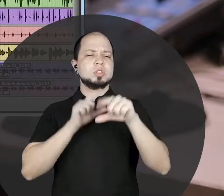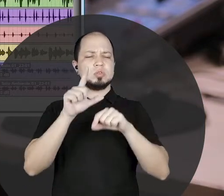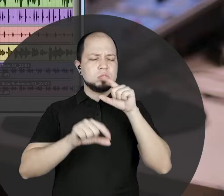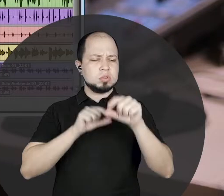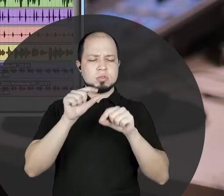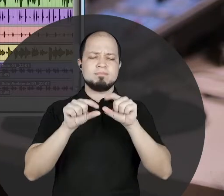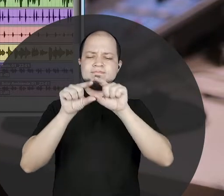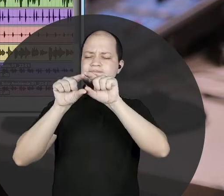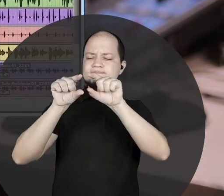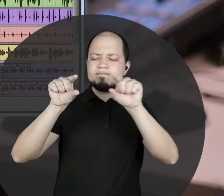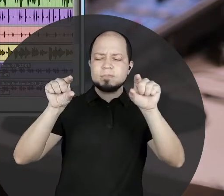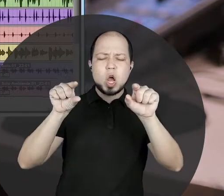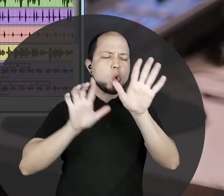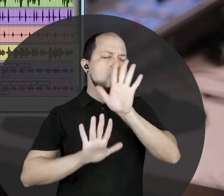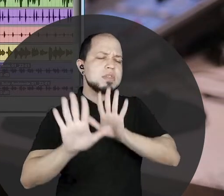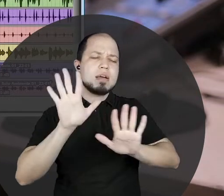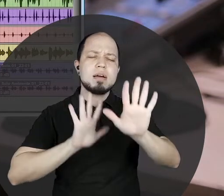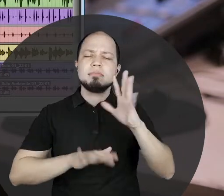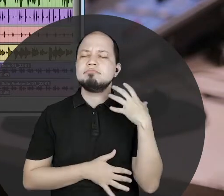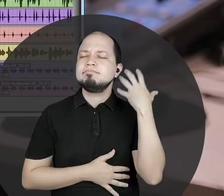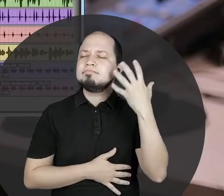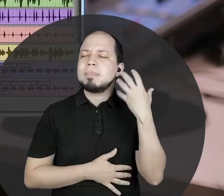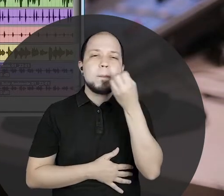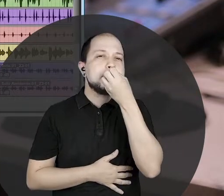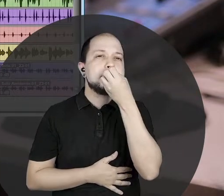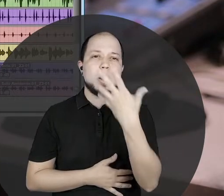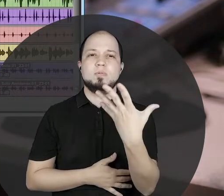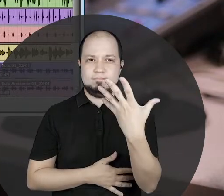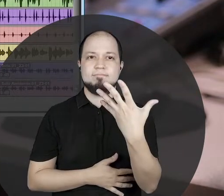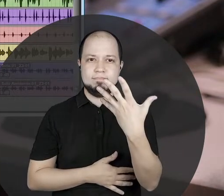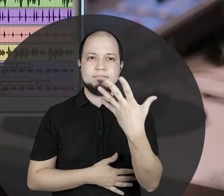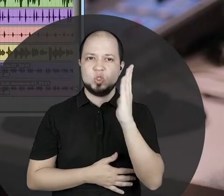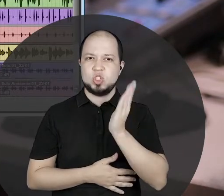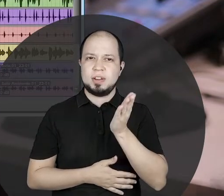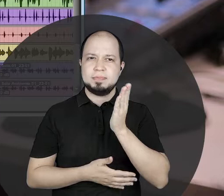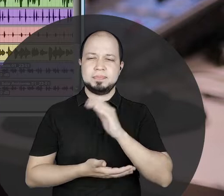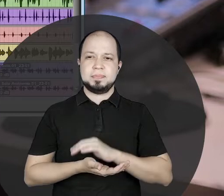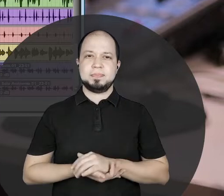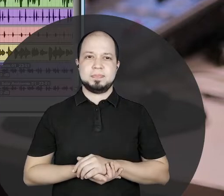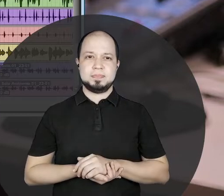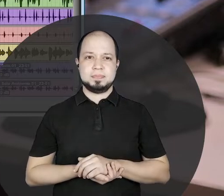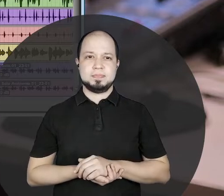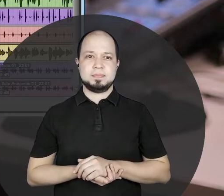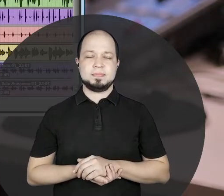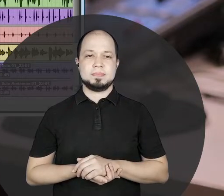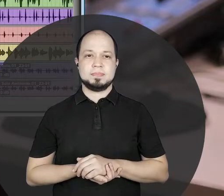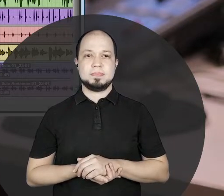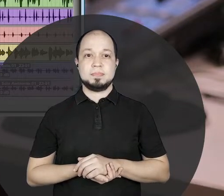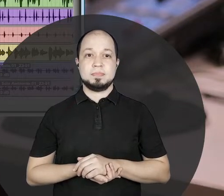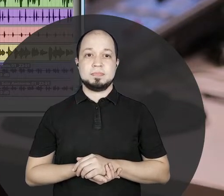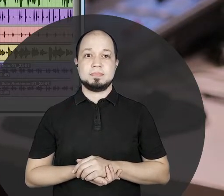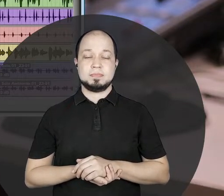guia com um cuidado maior, então o som já está bastante, ó.